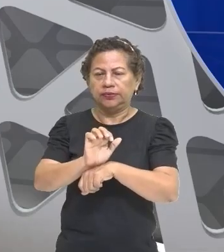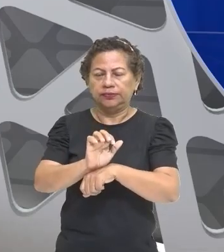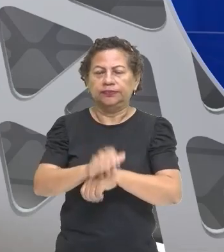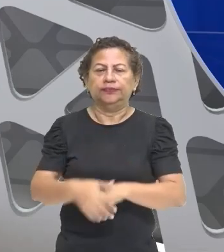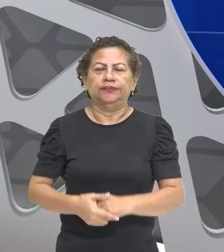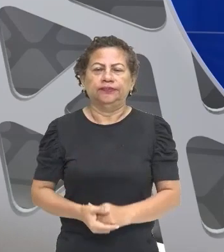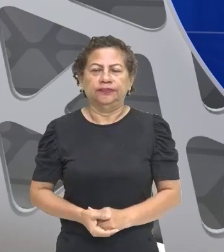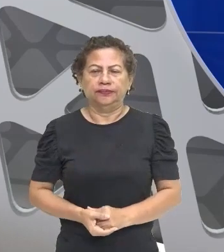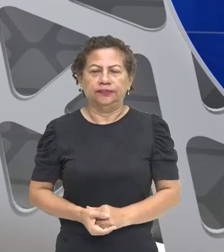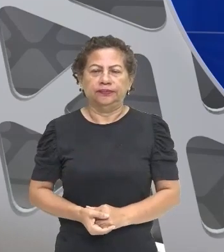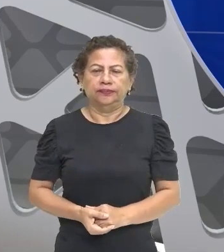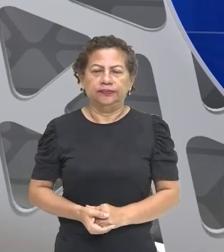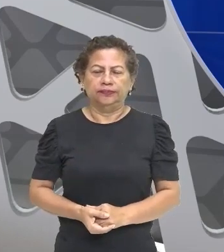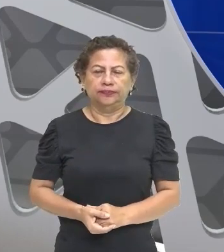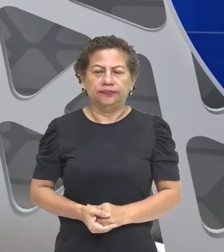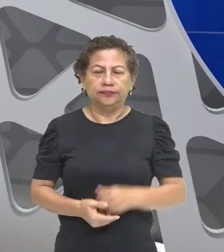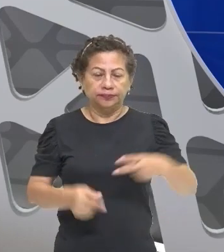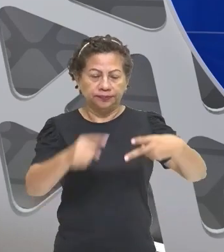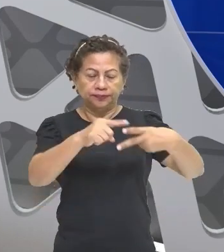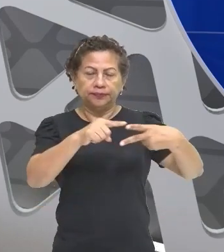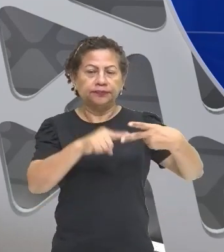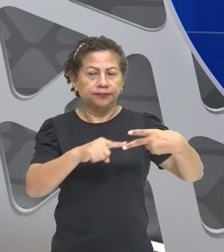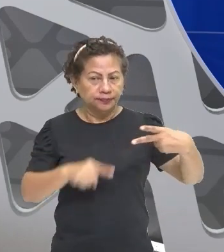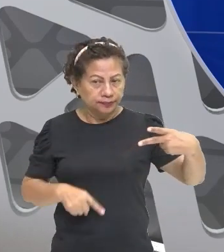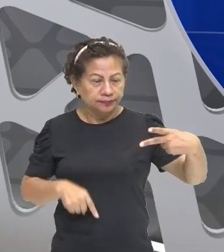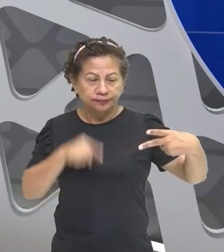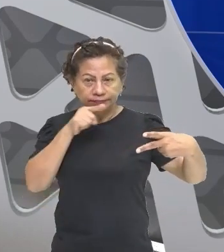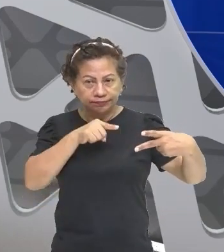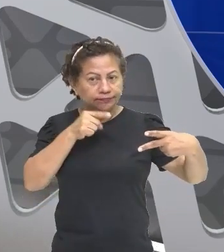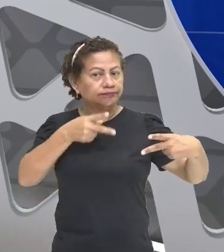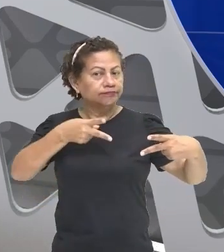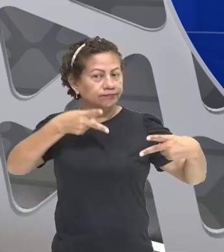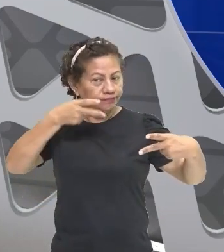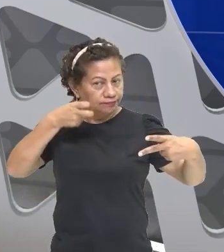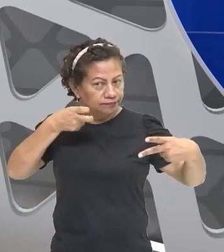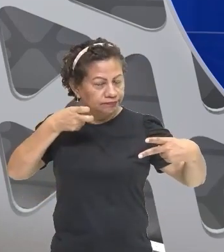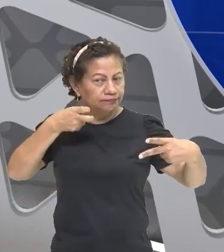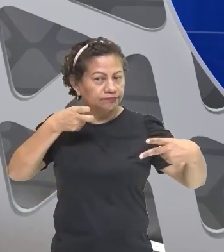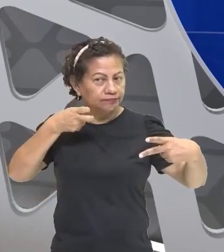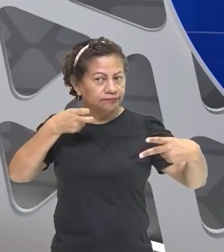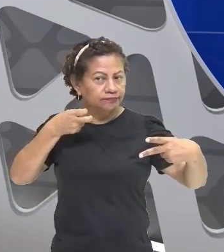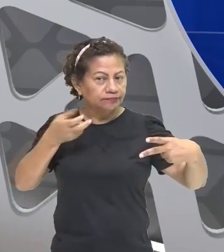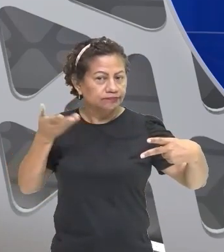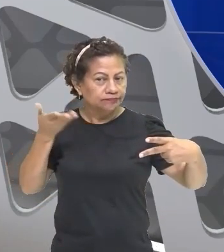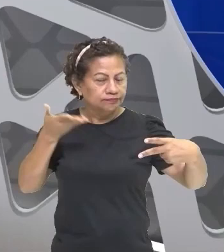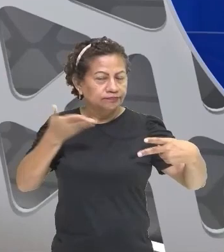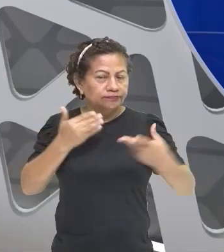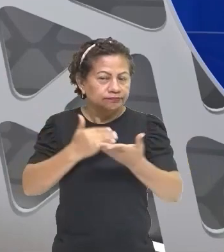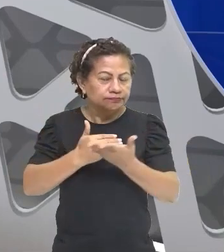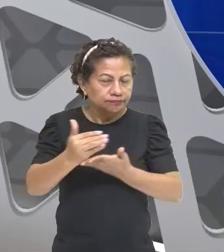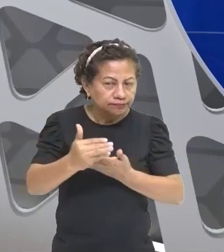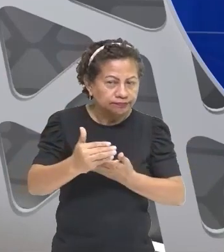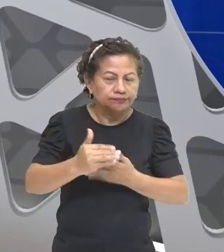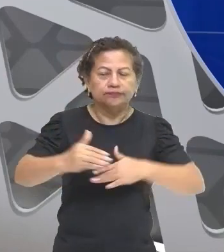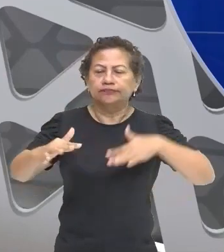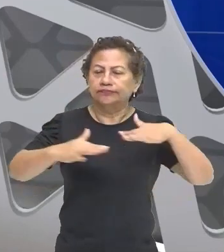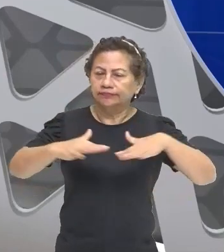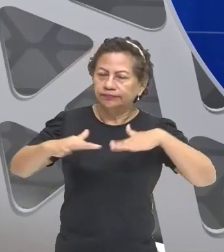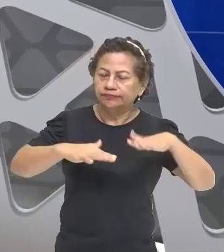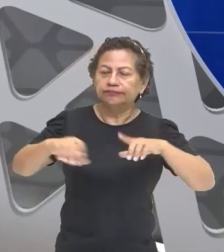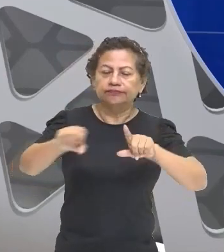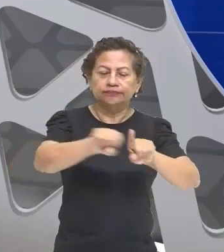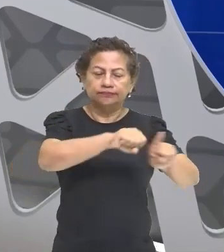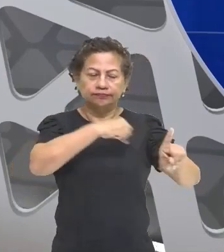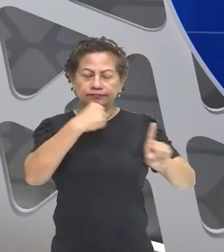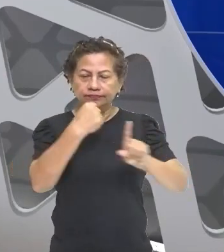Hoje a gente tem duas temáticas distintas, tudo bem? Nós vamos começar com os movimentos sociais e